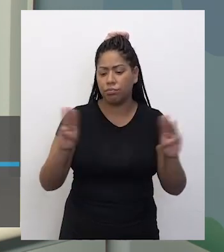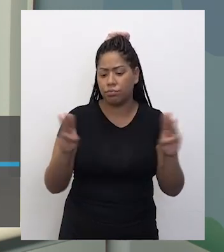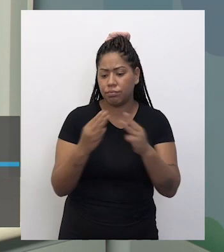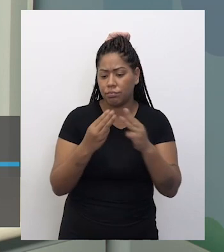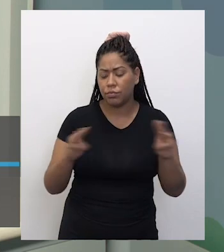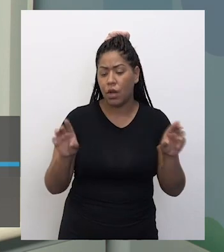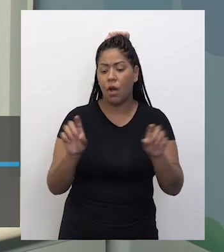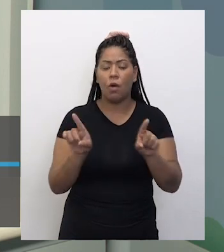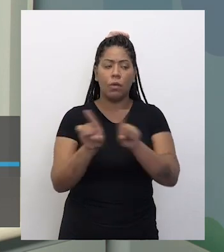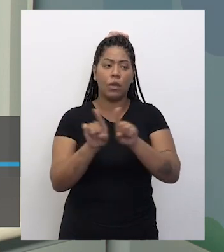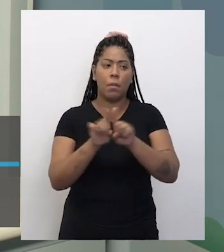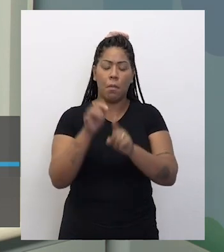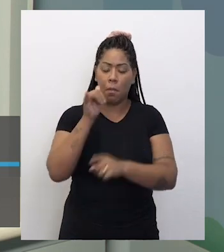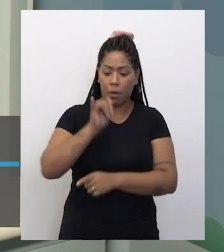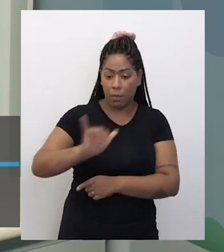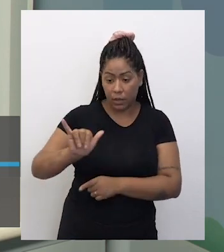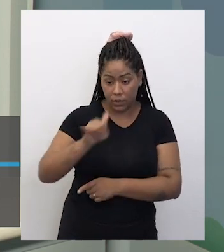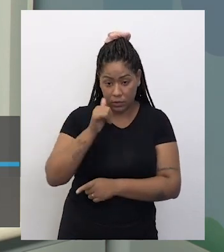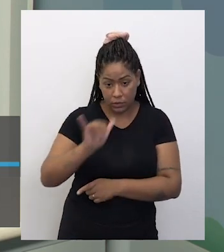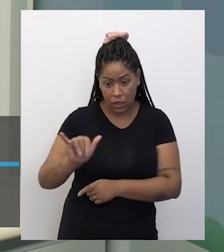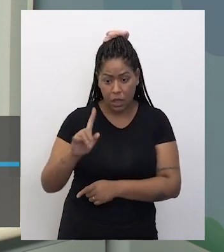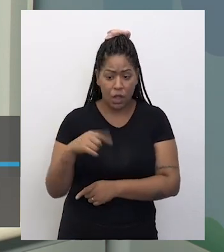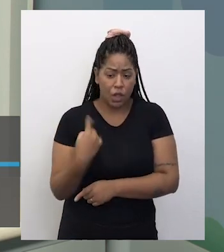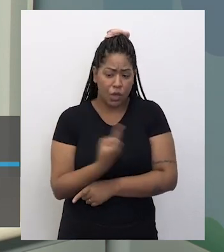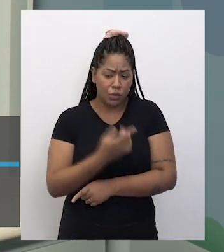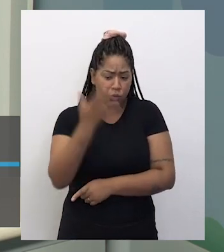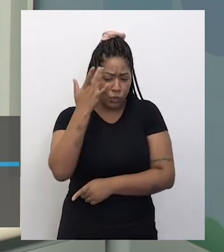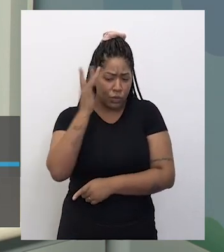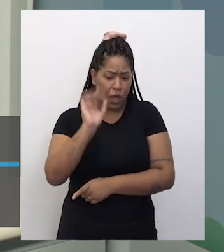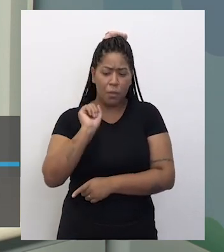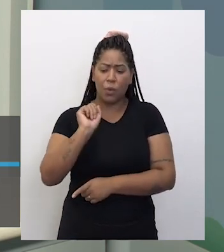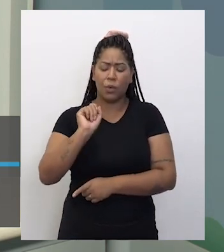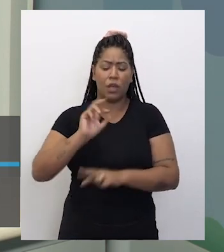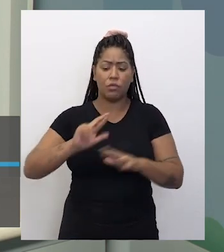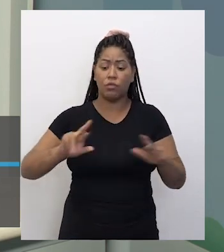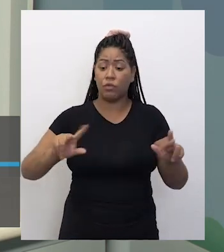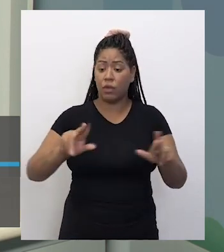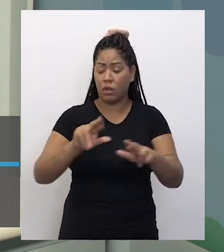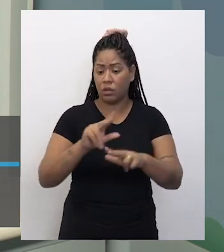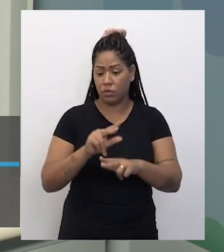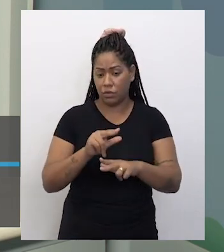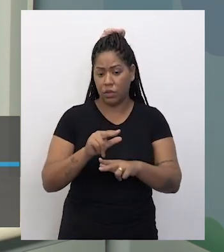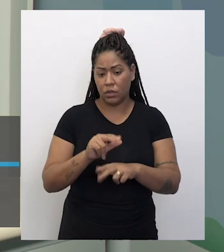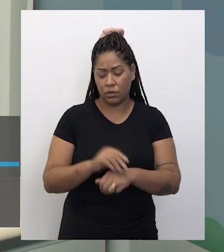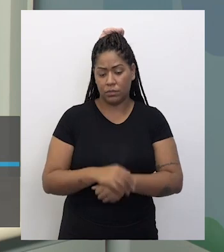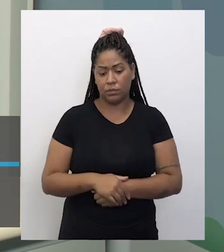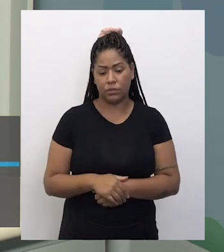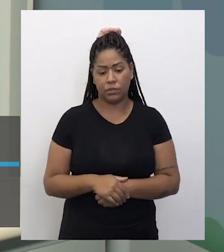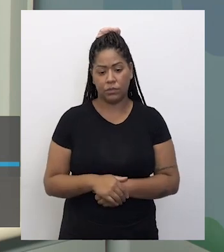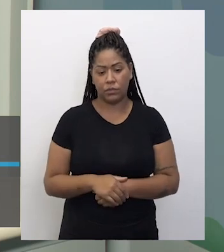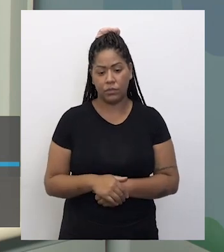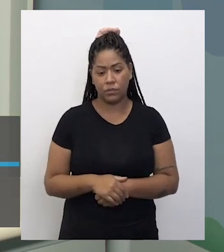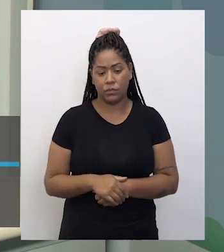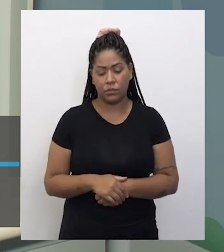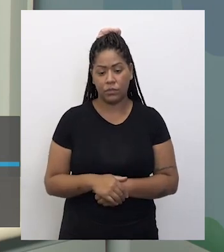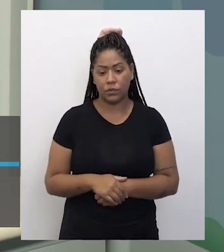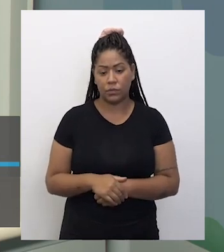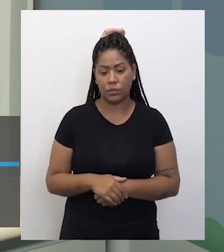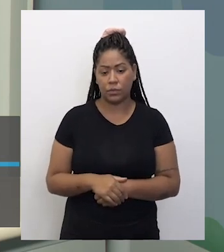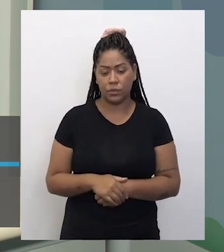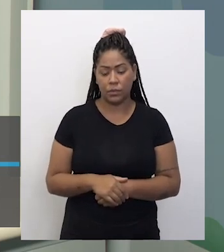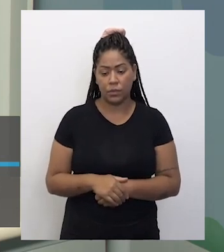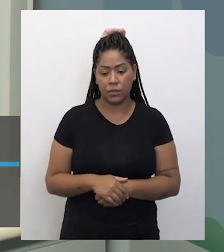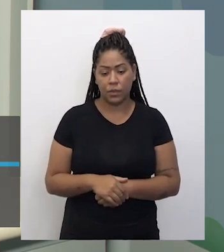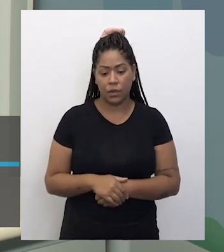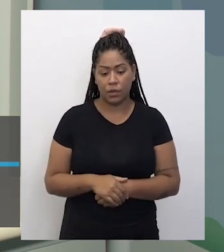uma propaganda. E muitas vezes nós não sabemos essa definição, realmente o que é propaganda, o que é uma publicidade. Então, ficou bem claro. Quando fala